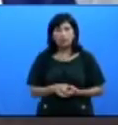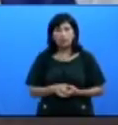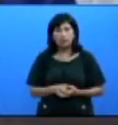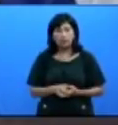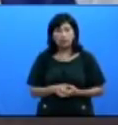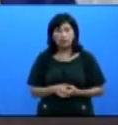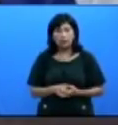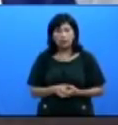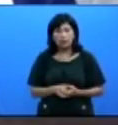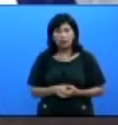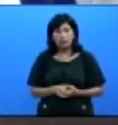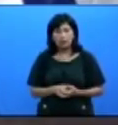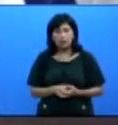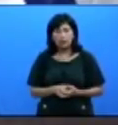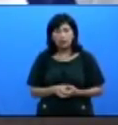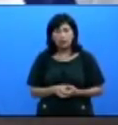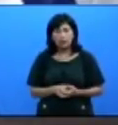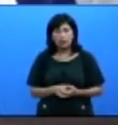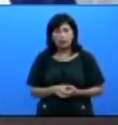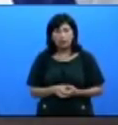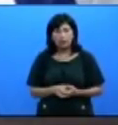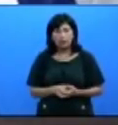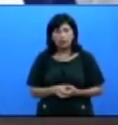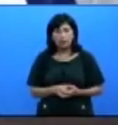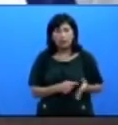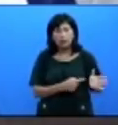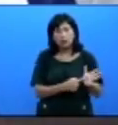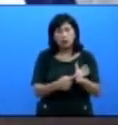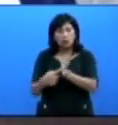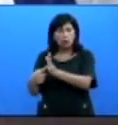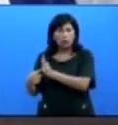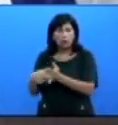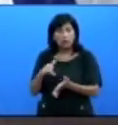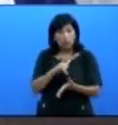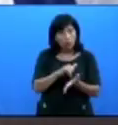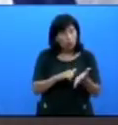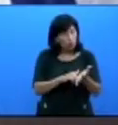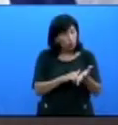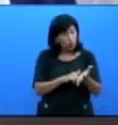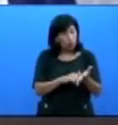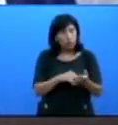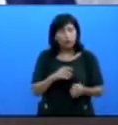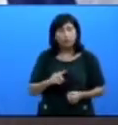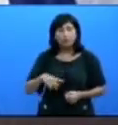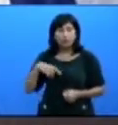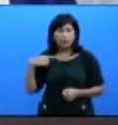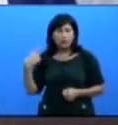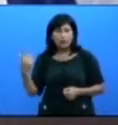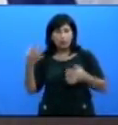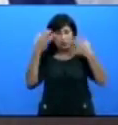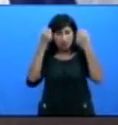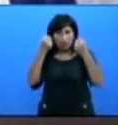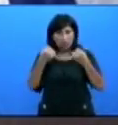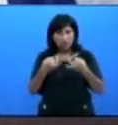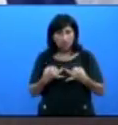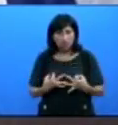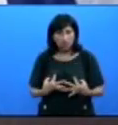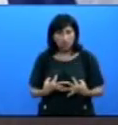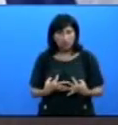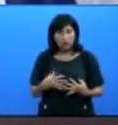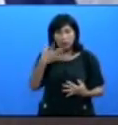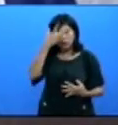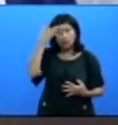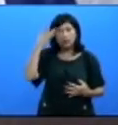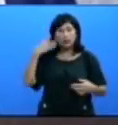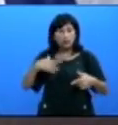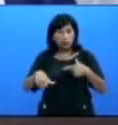protocolamos, e estamos com ele aqui em mãos, né, protocolado, e, em seguida, fomos dar os esclarecimentos aos servidores